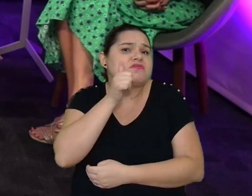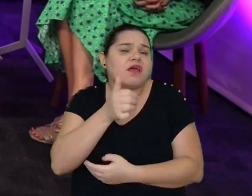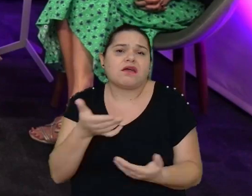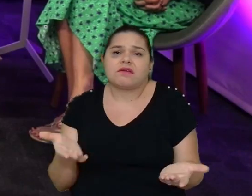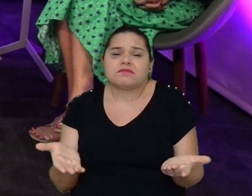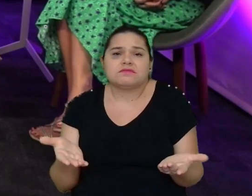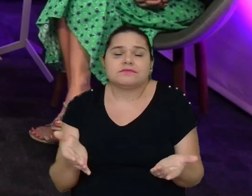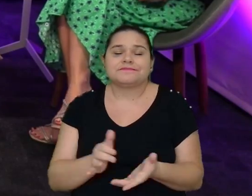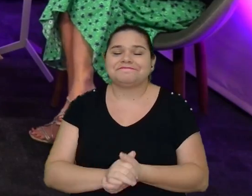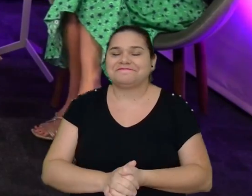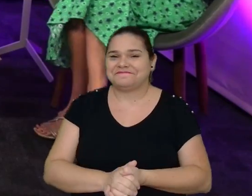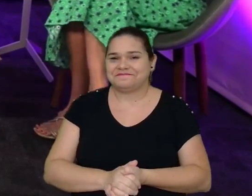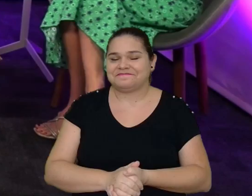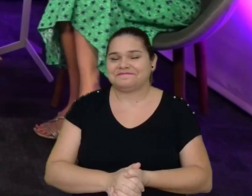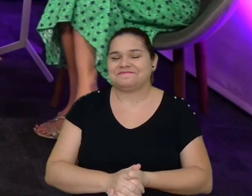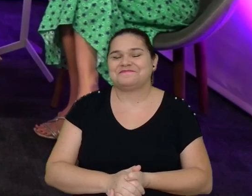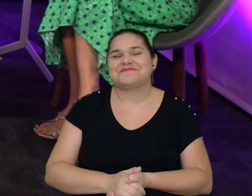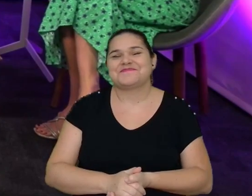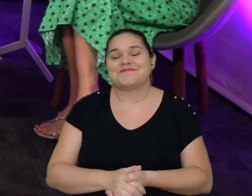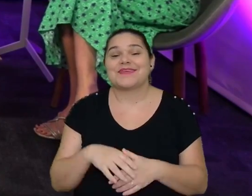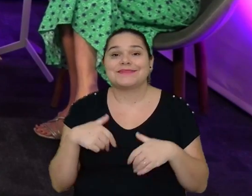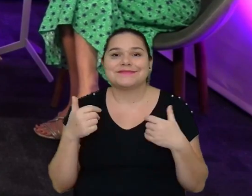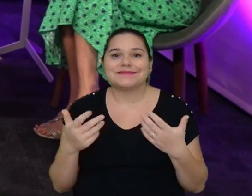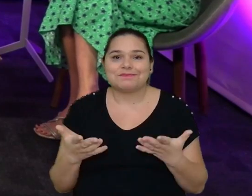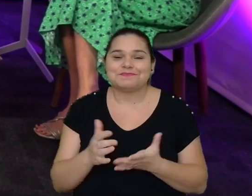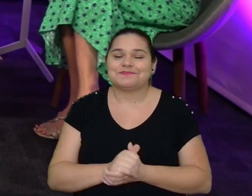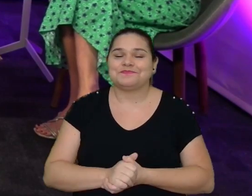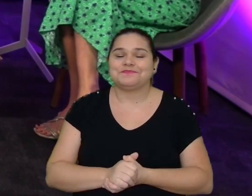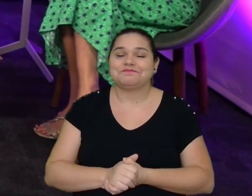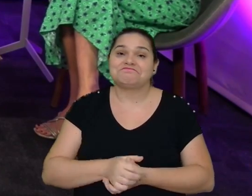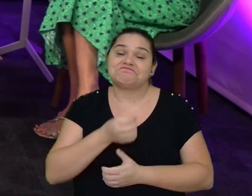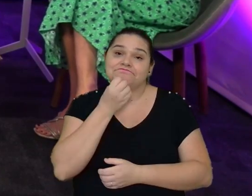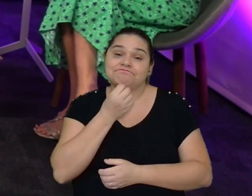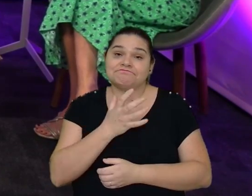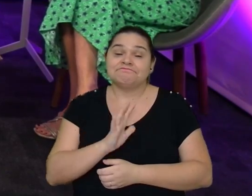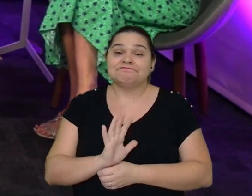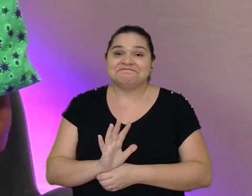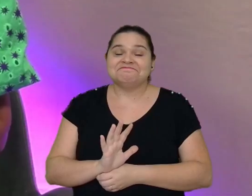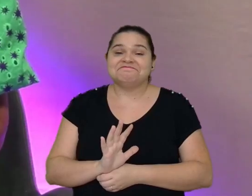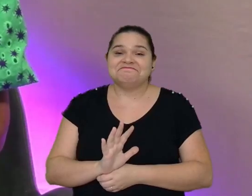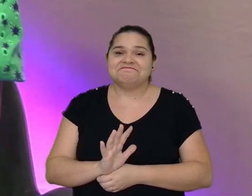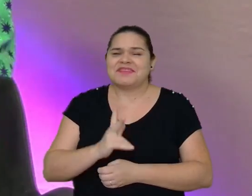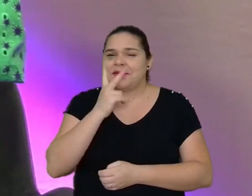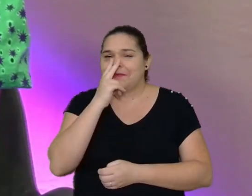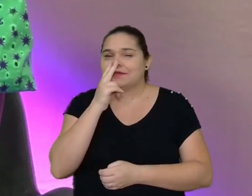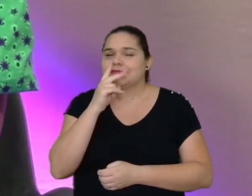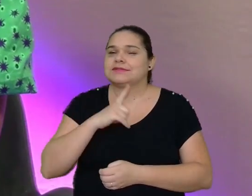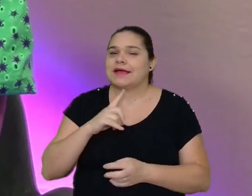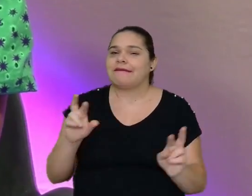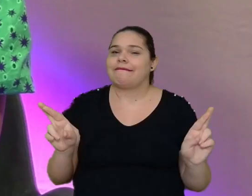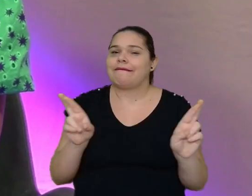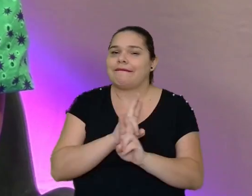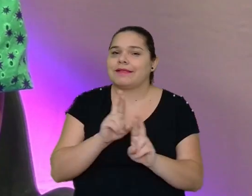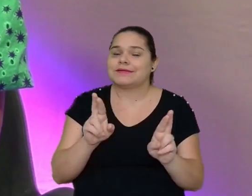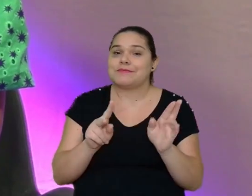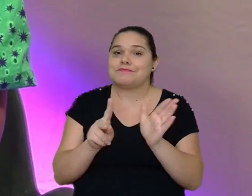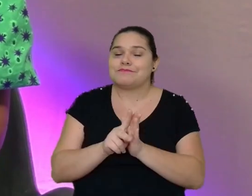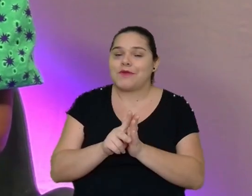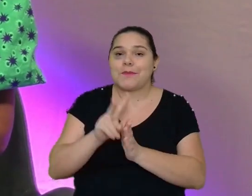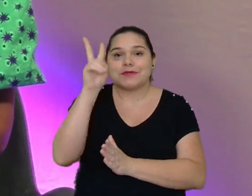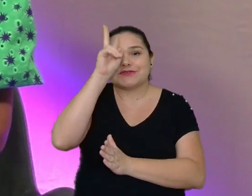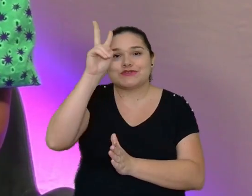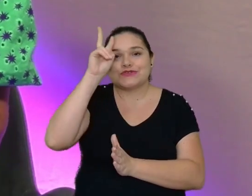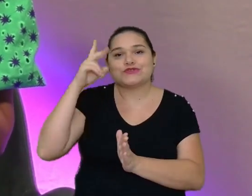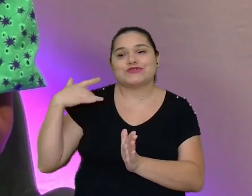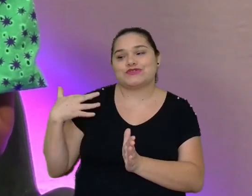Marina. Claro. Bom, eu acho que tem uma relação até com o próprio avanço da história das mulheres, né?